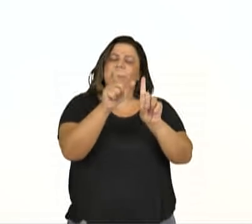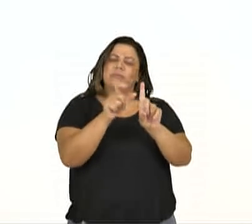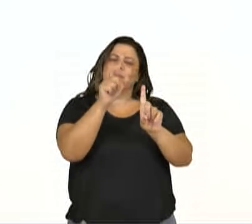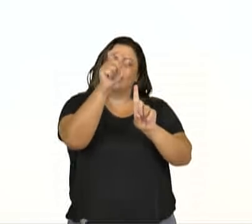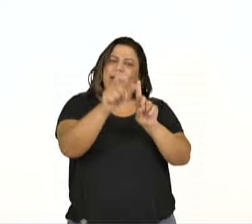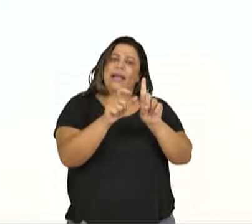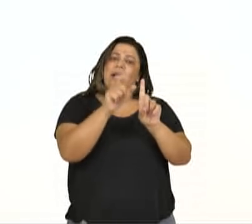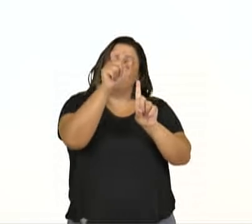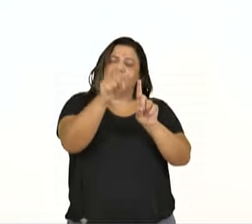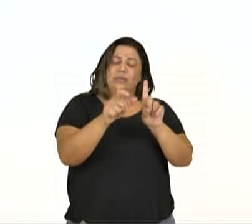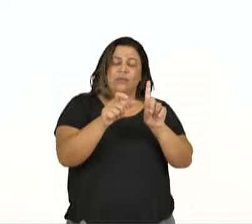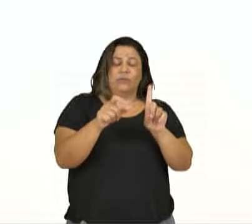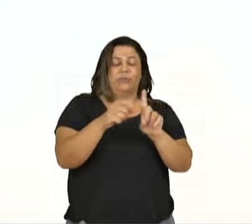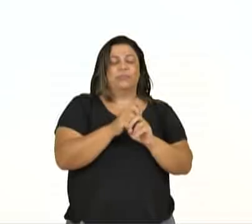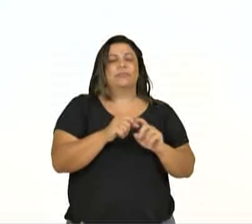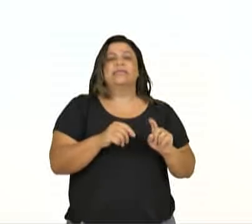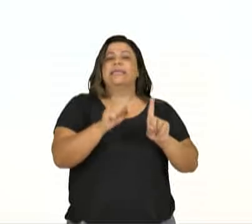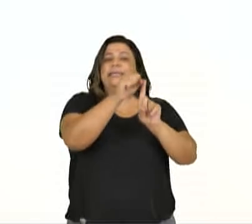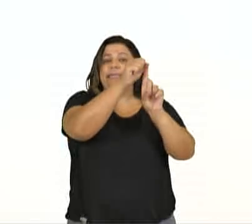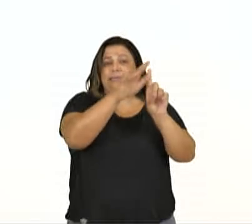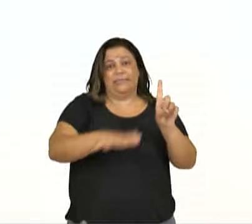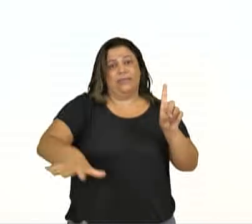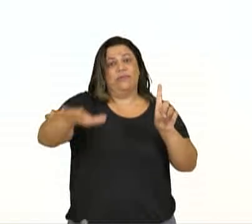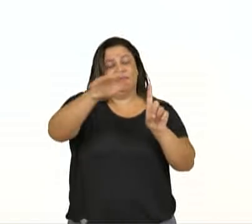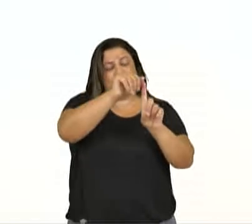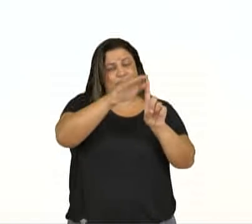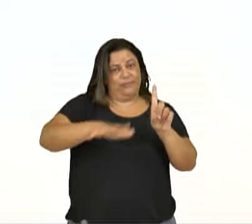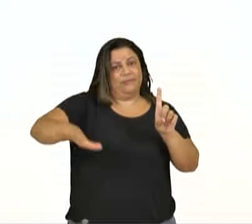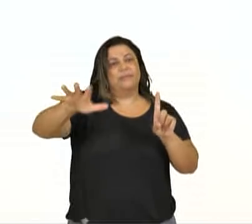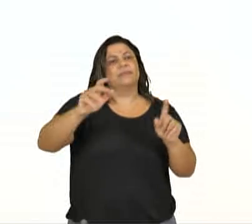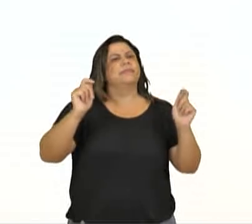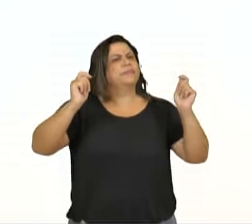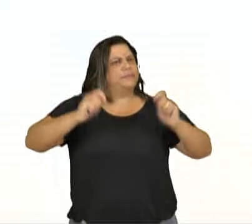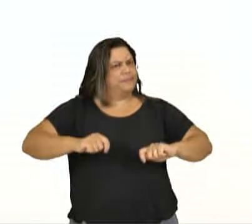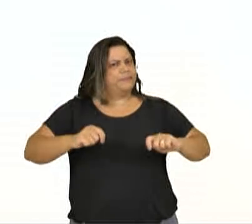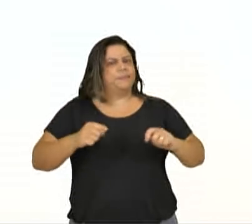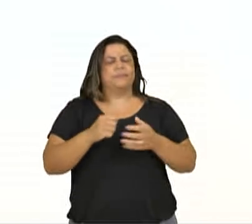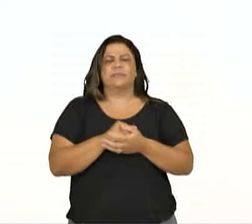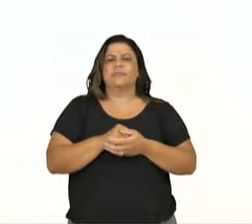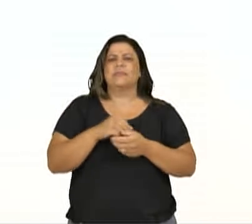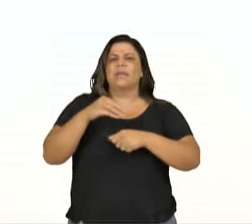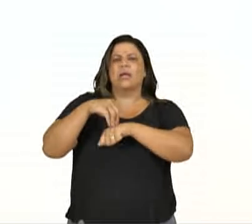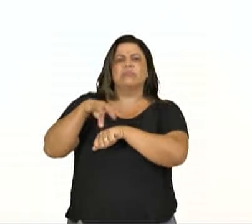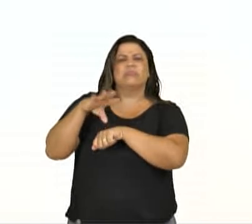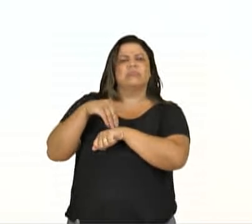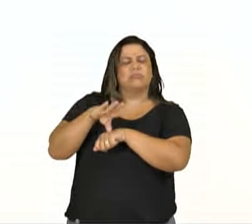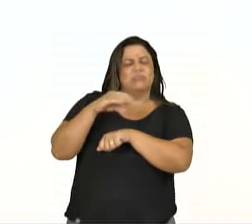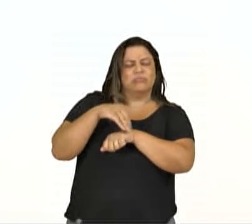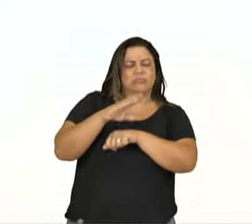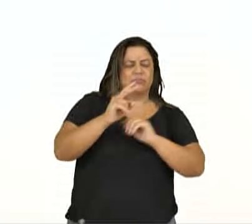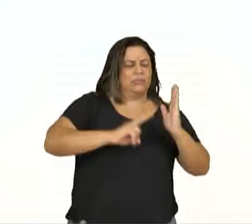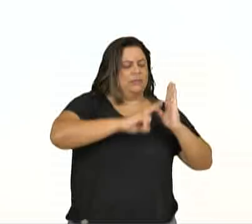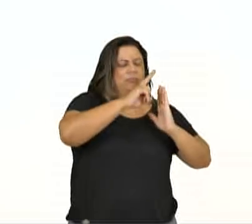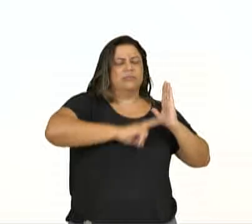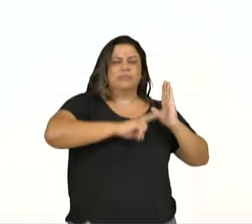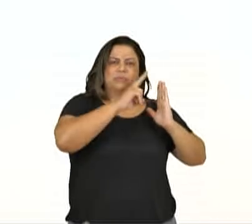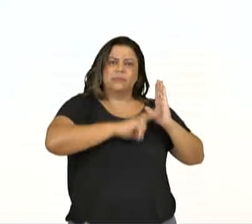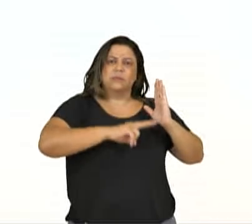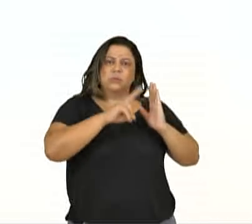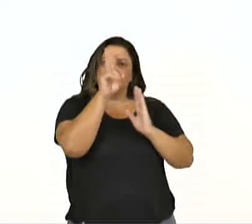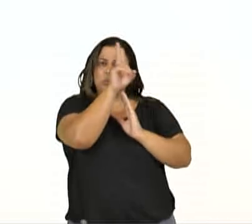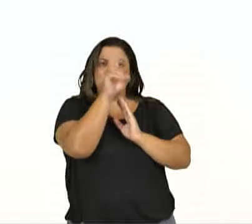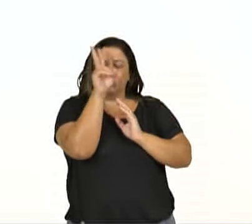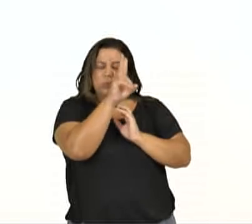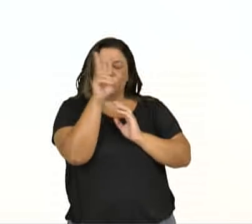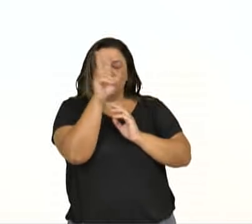podem ser de cunho humorístico ou informativo. Para conseguir transmitir ao leitor a história desejada, os artistas